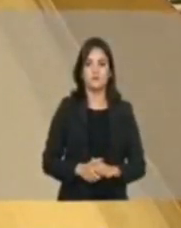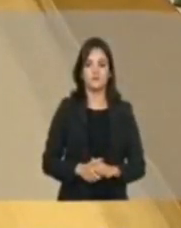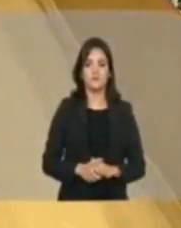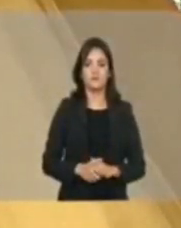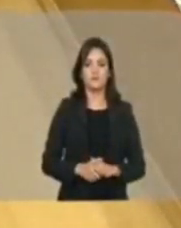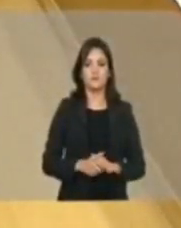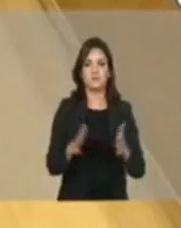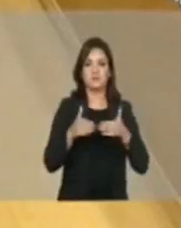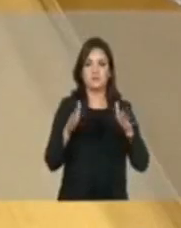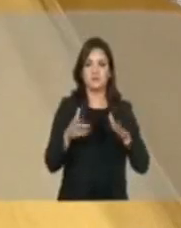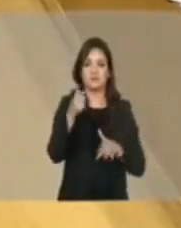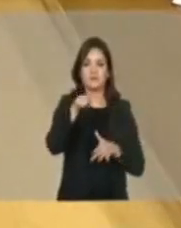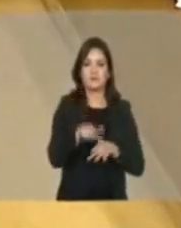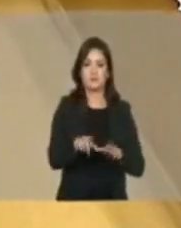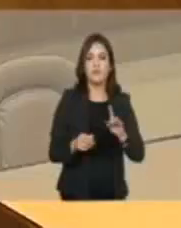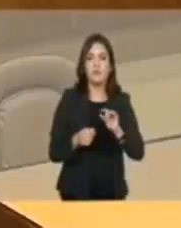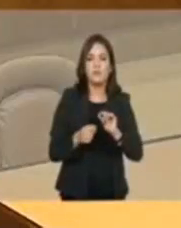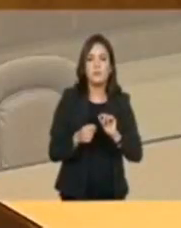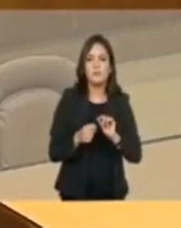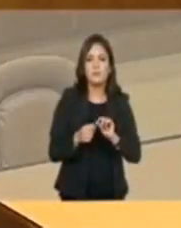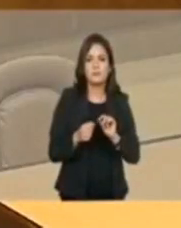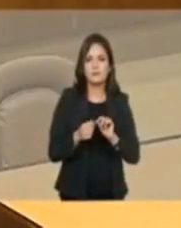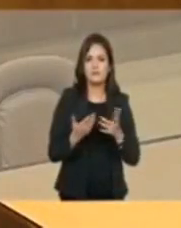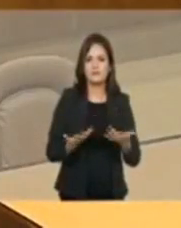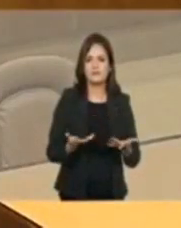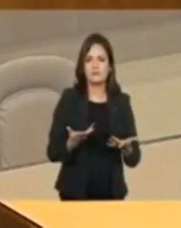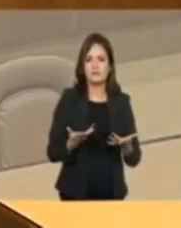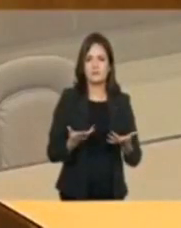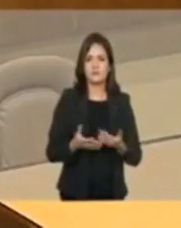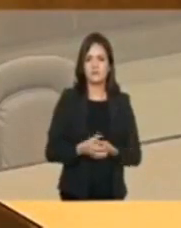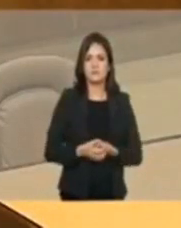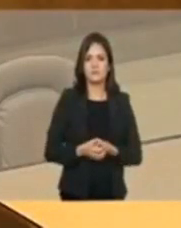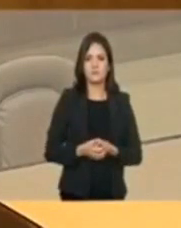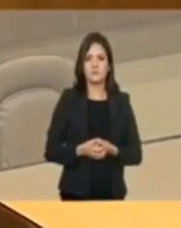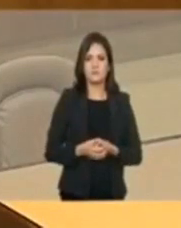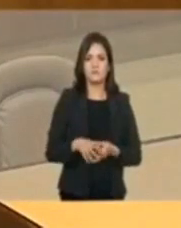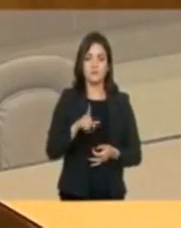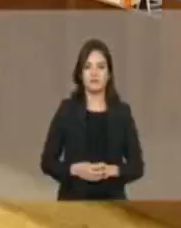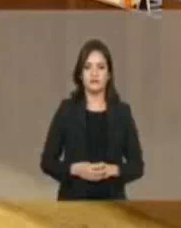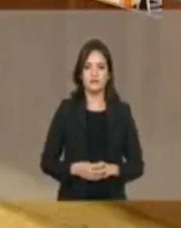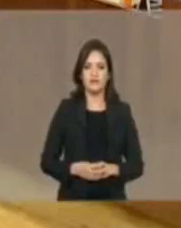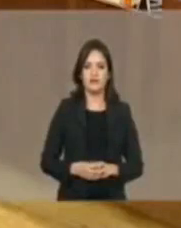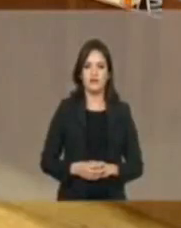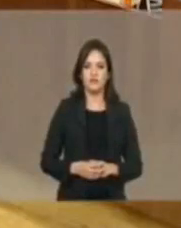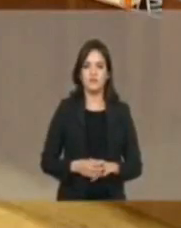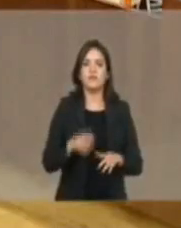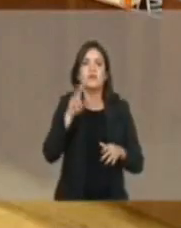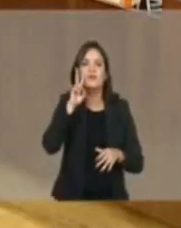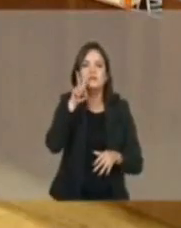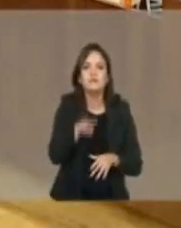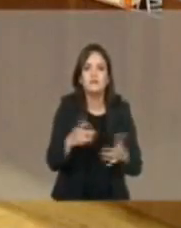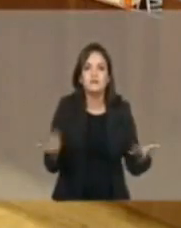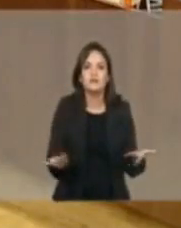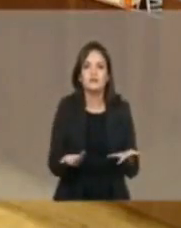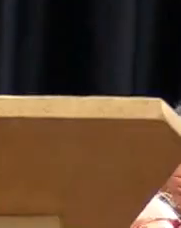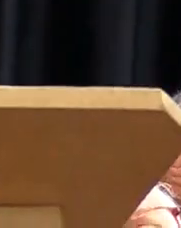instância é inconstitucional até que tenham sido esgotados todos os recursos o que pode beneficiar de resto os condenados